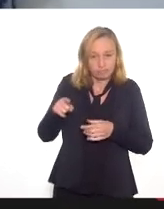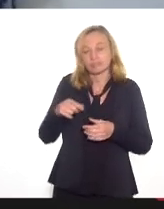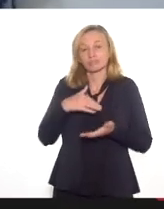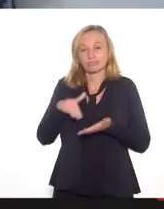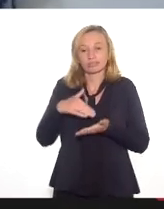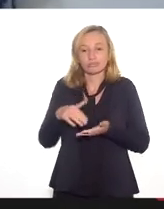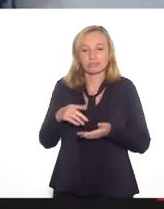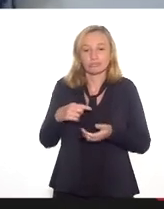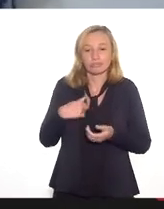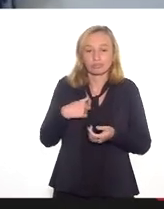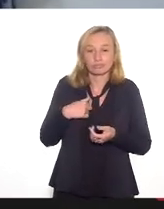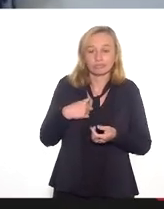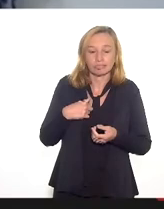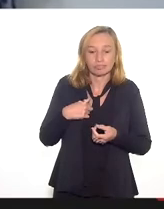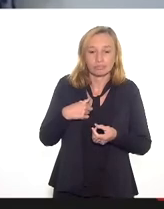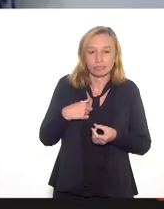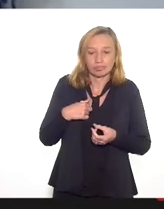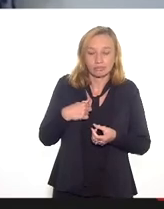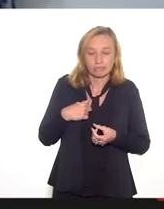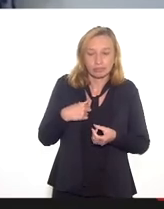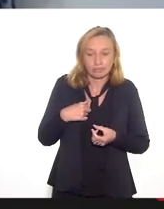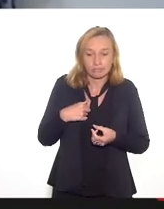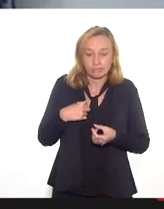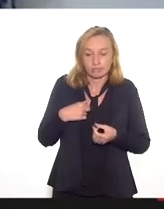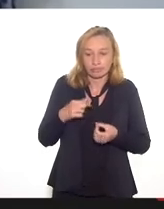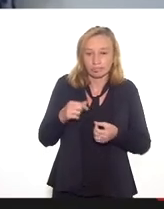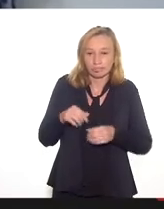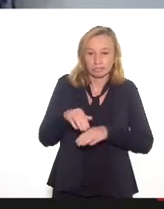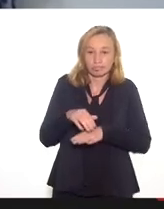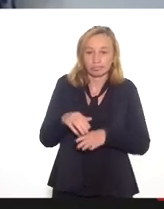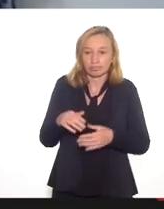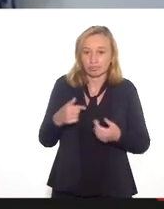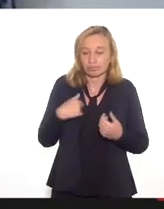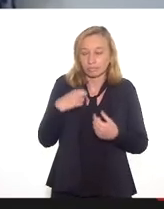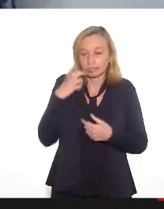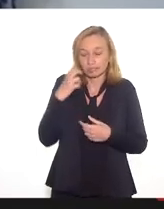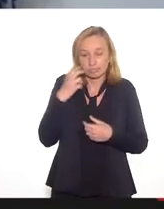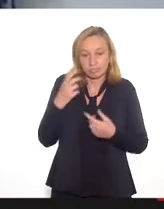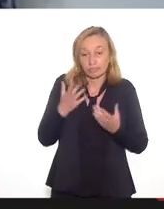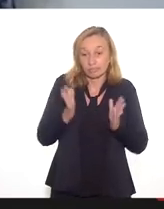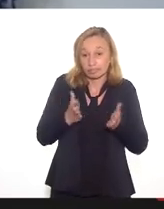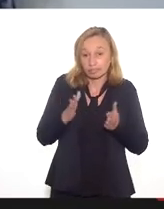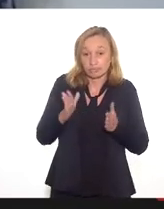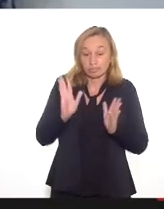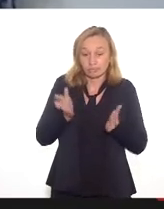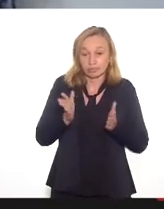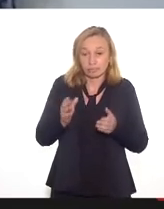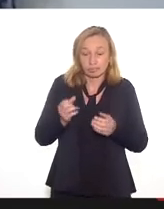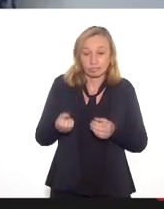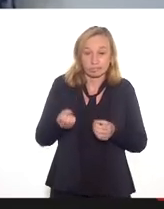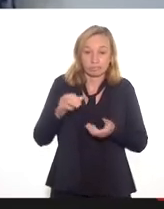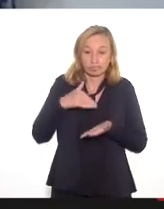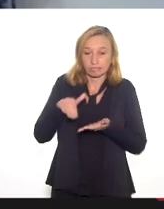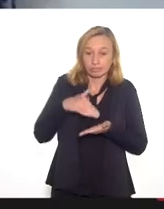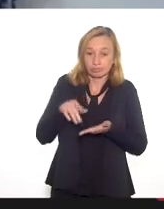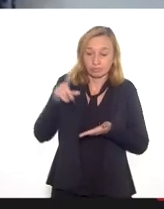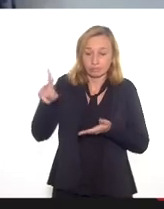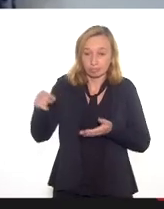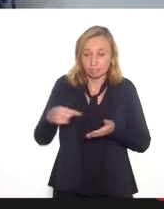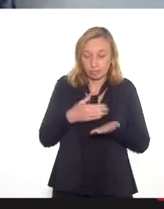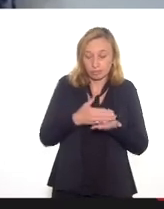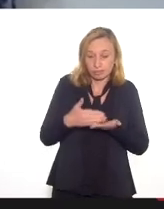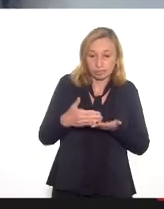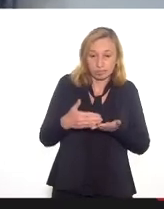metropolitana tirava o cobertor de um morador de situação de rua eu ficava bastante constrangido imagino como é que está esse secretário aqui que participou no começo da